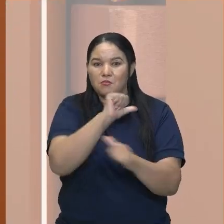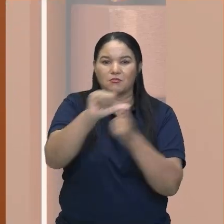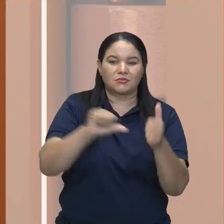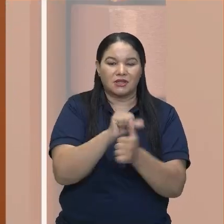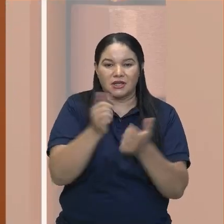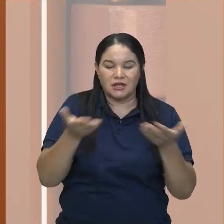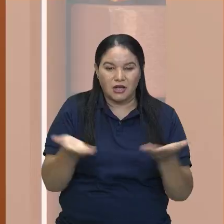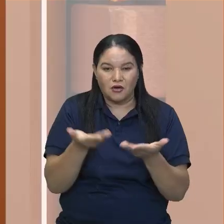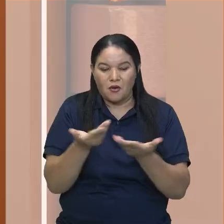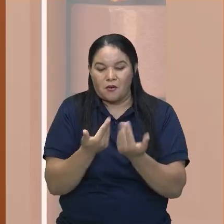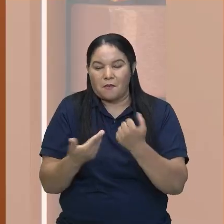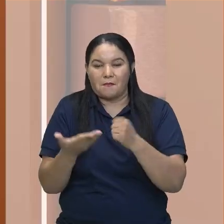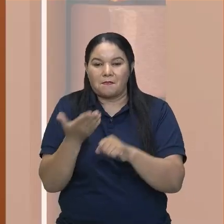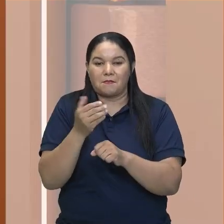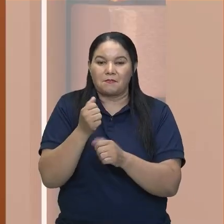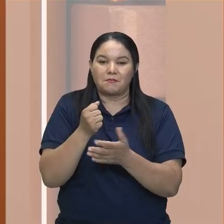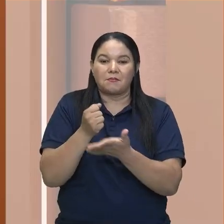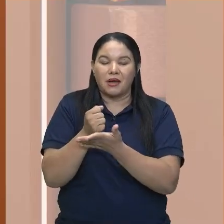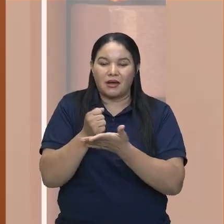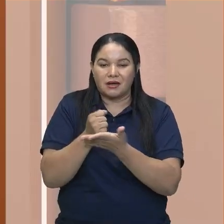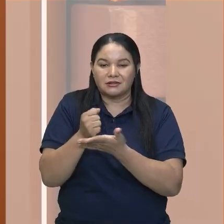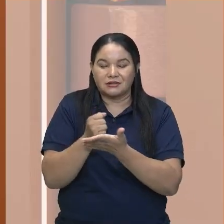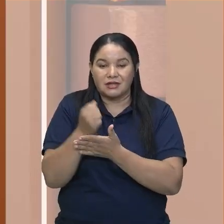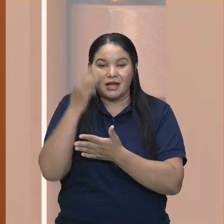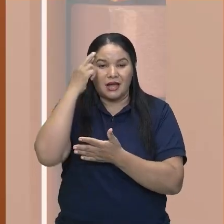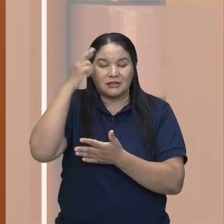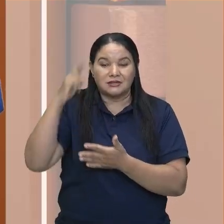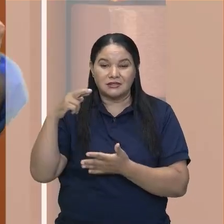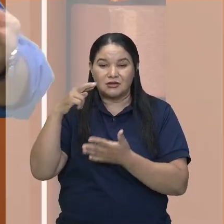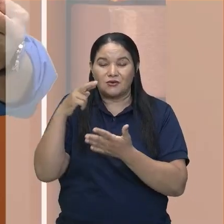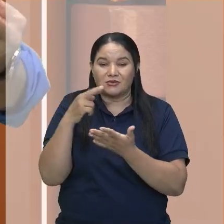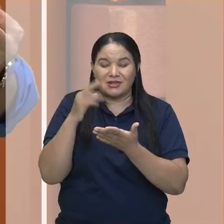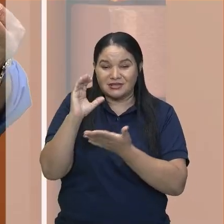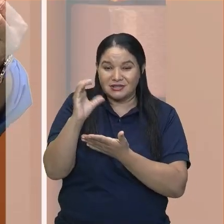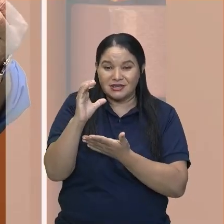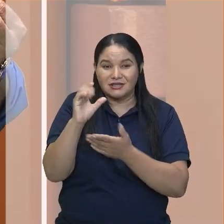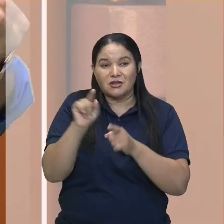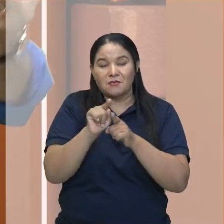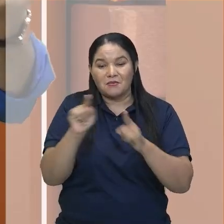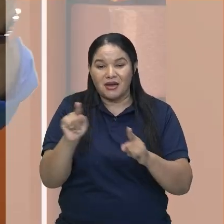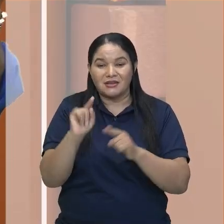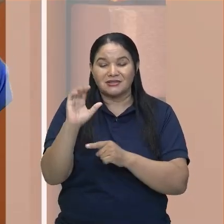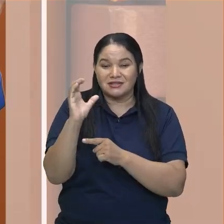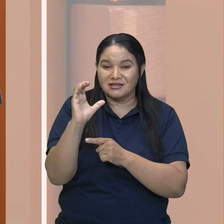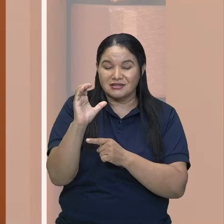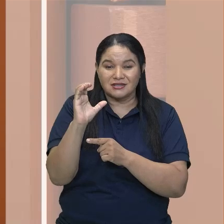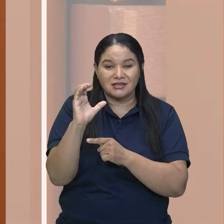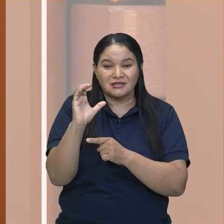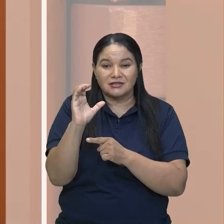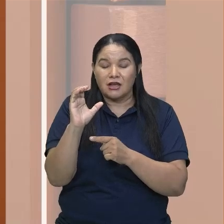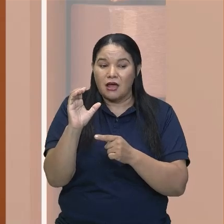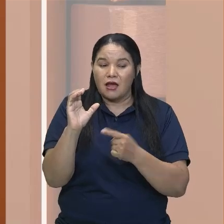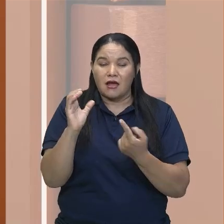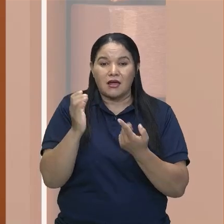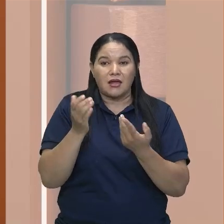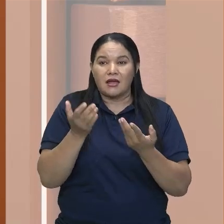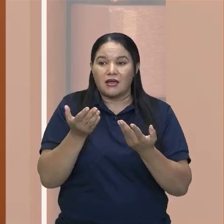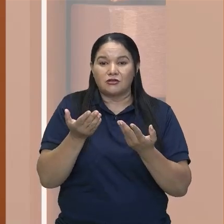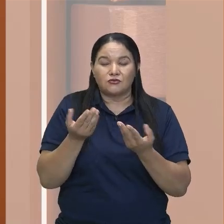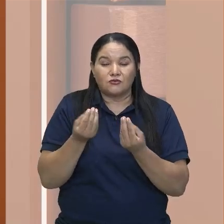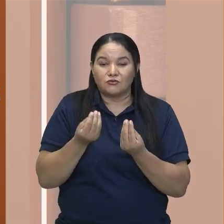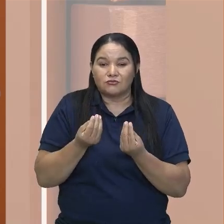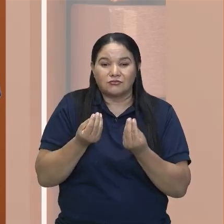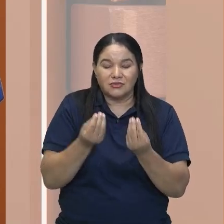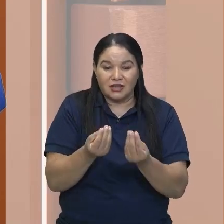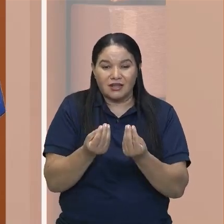para basear na razão, na ciência, mas ao mesmo tempo essa ciência não trouxe a